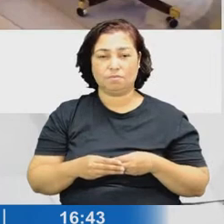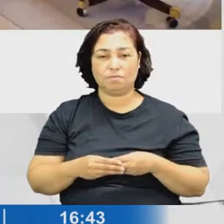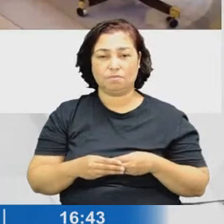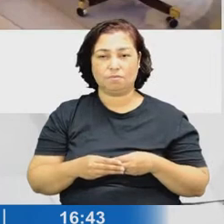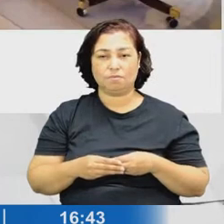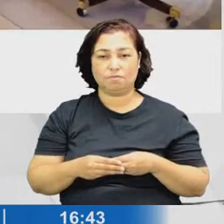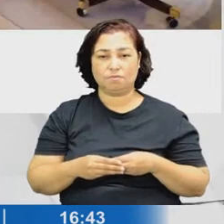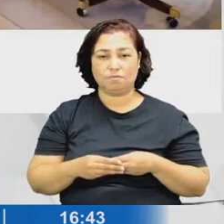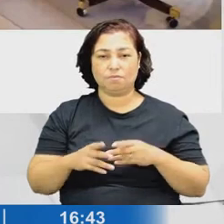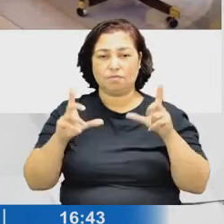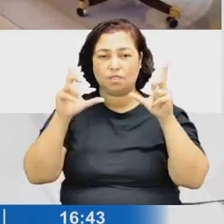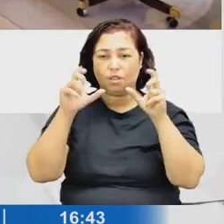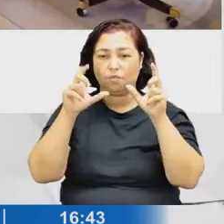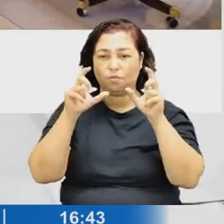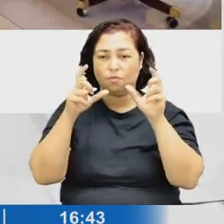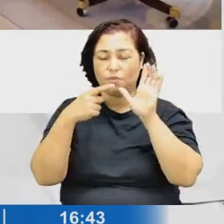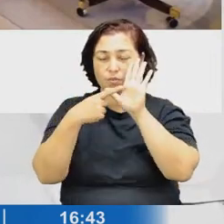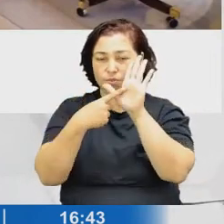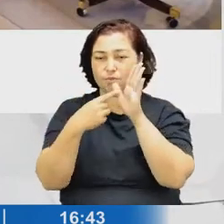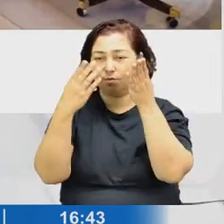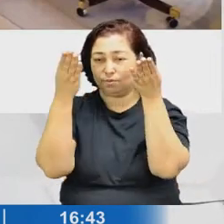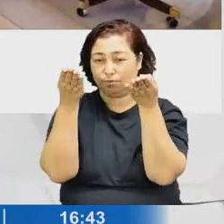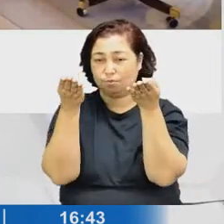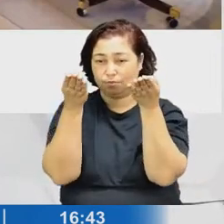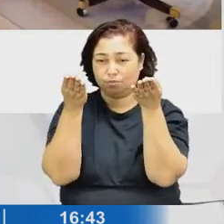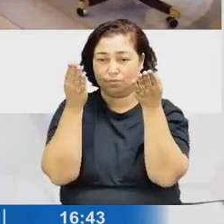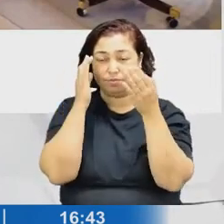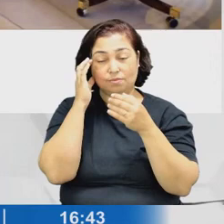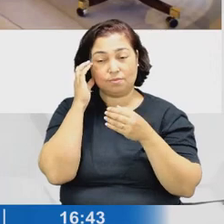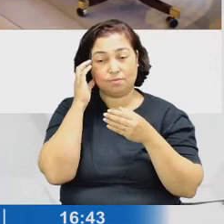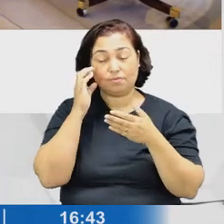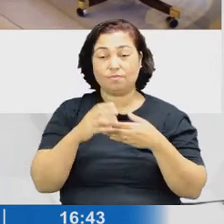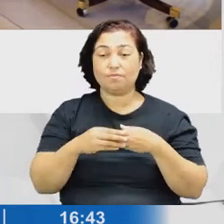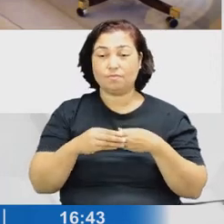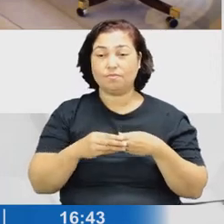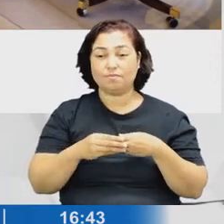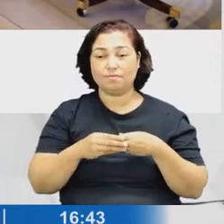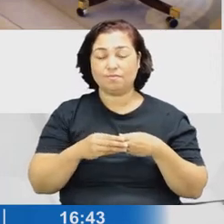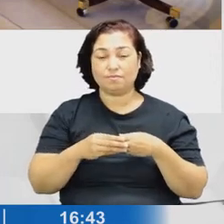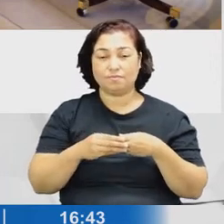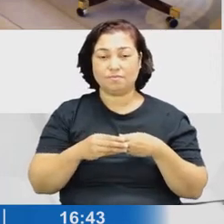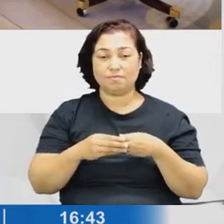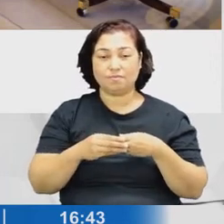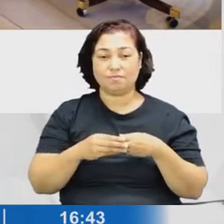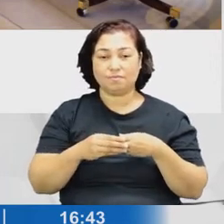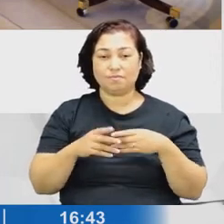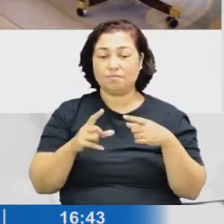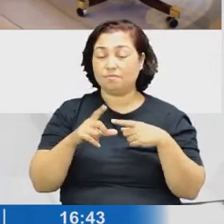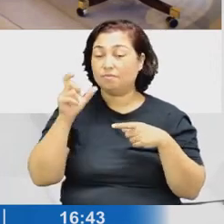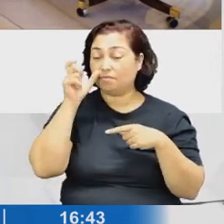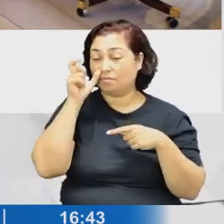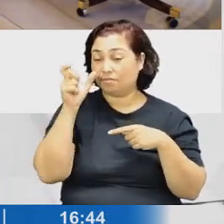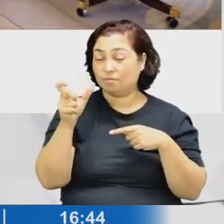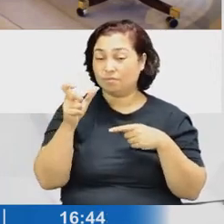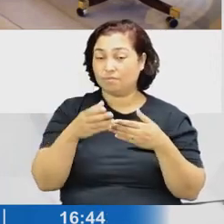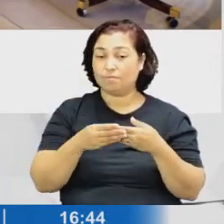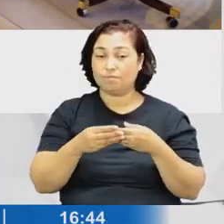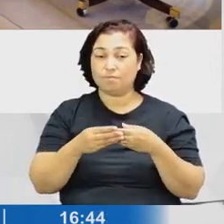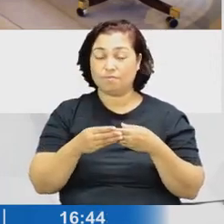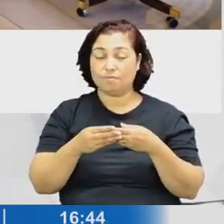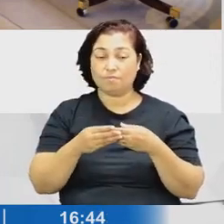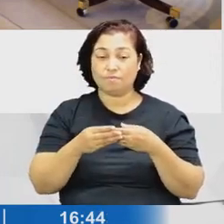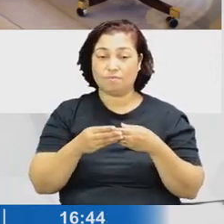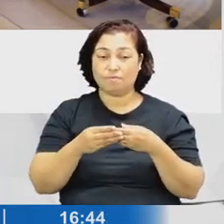a foto Pousada a foto Pousada o mais interessante para passar a imagem é o cara